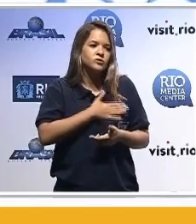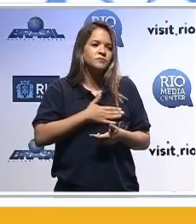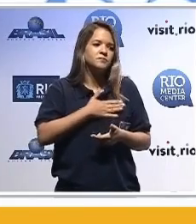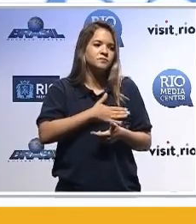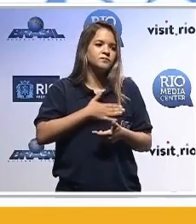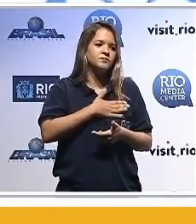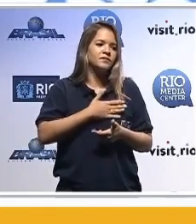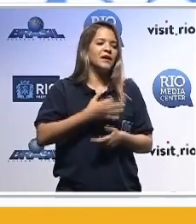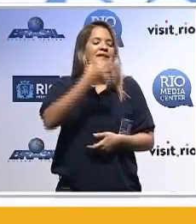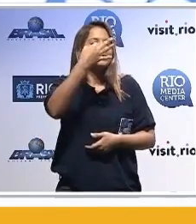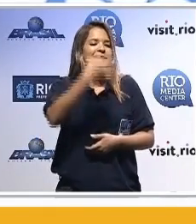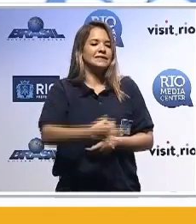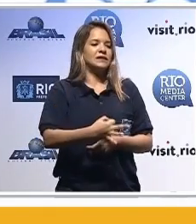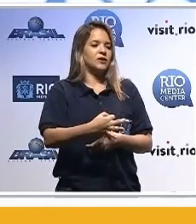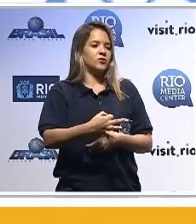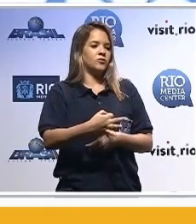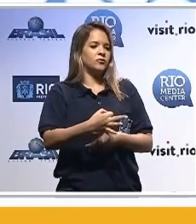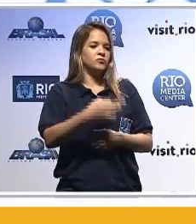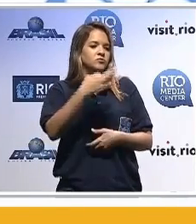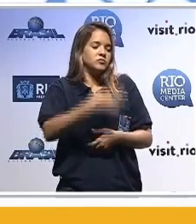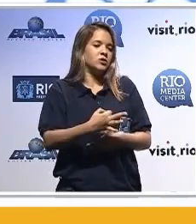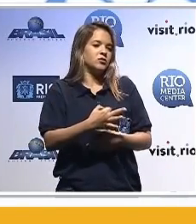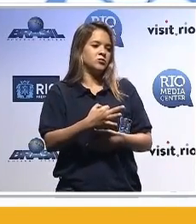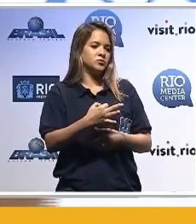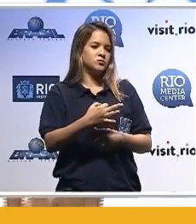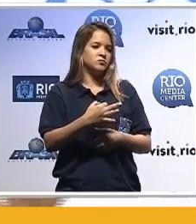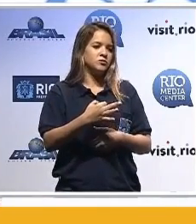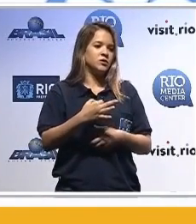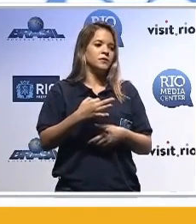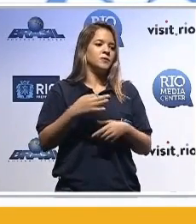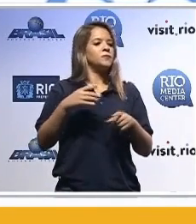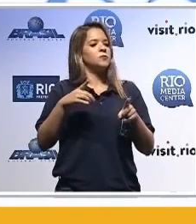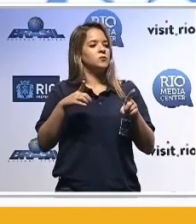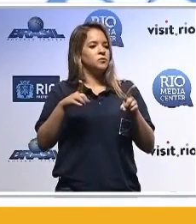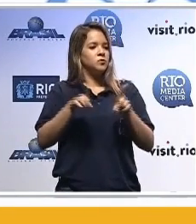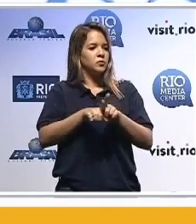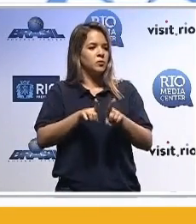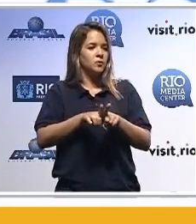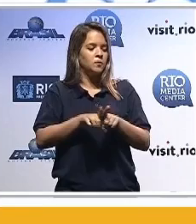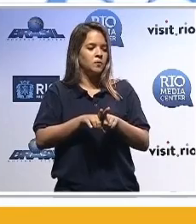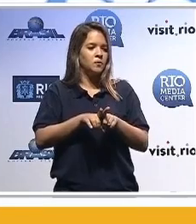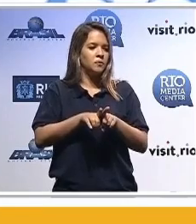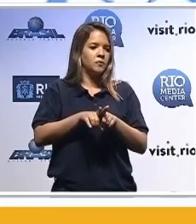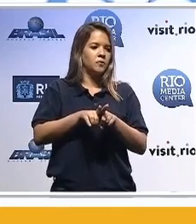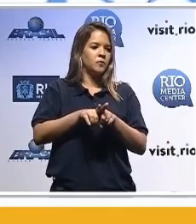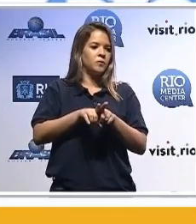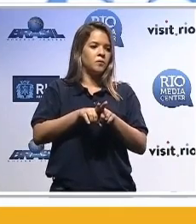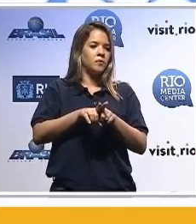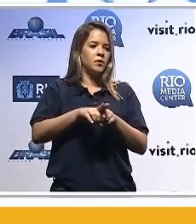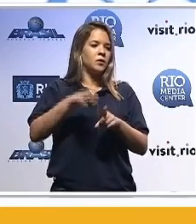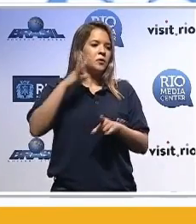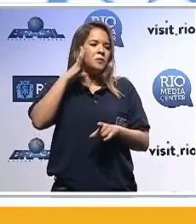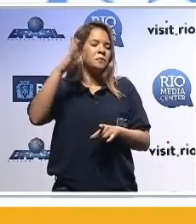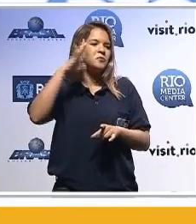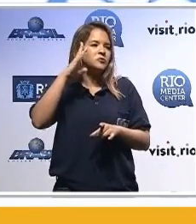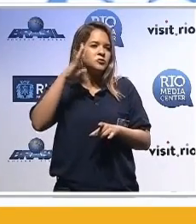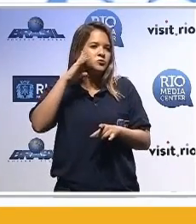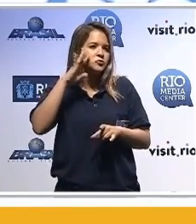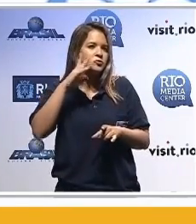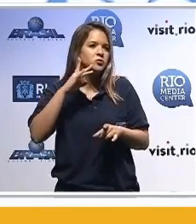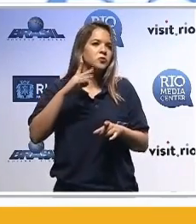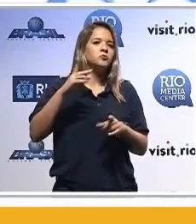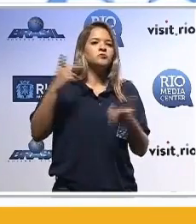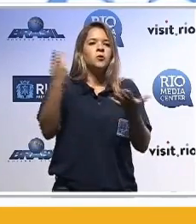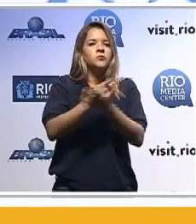fidedignamente, da melhor posição possível, e se não for o que nós imaginamos que esteja acontecendo lá, uma evolução importante, que é o que nós